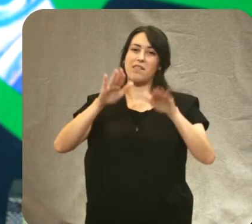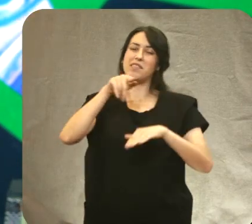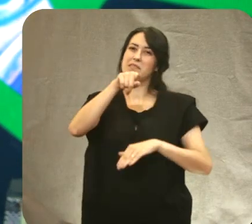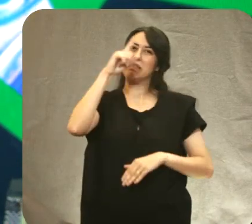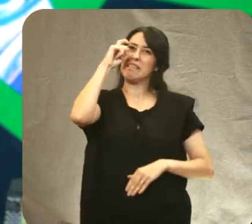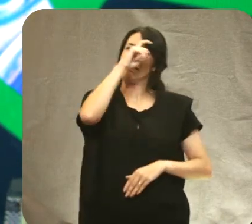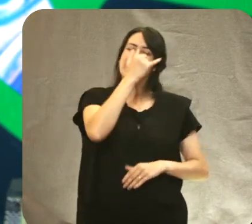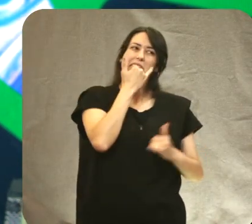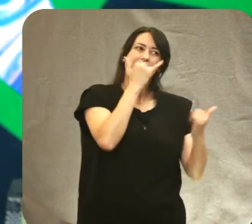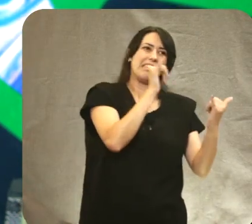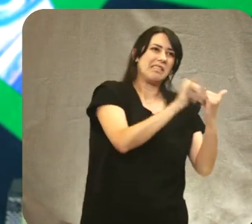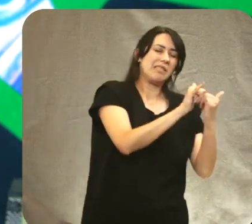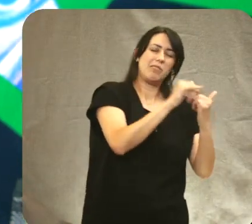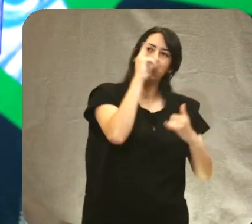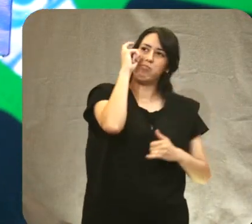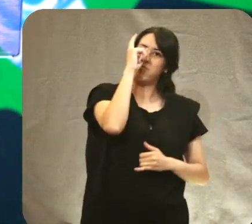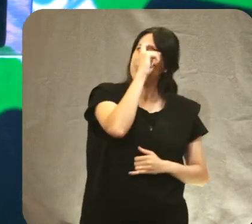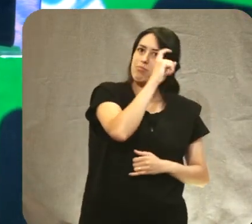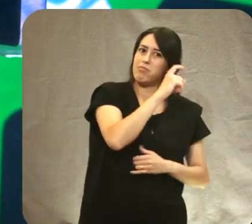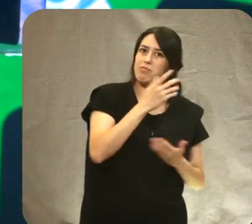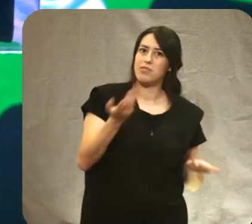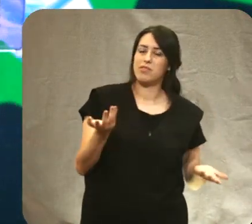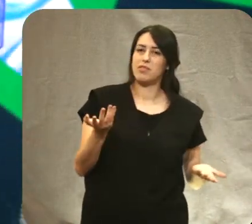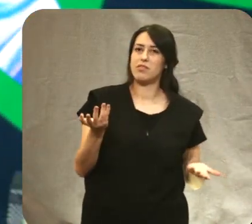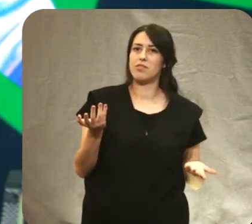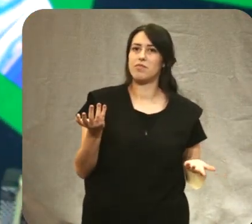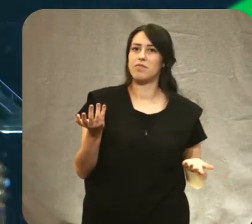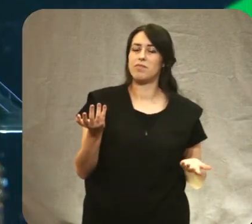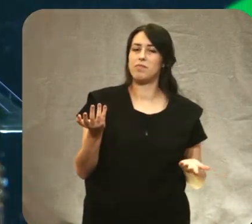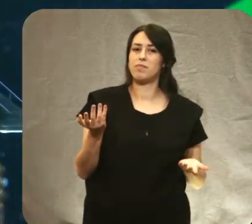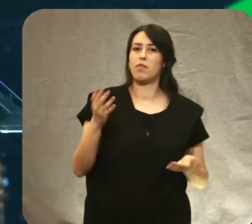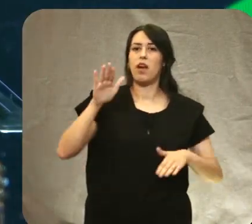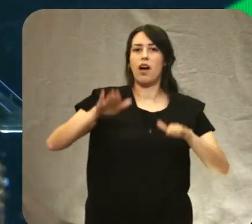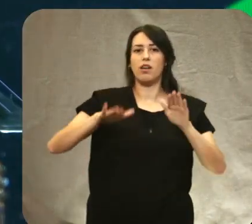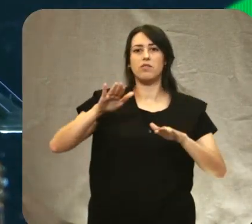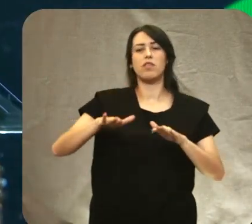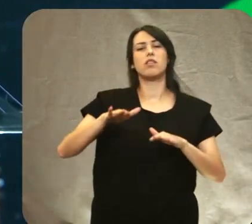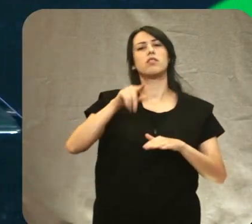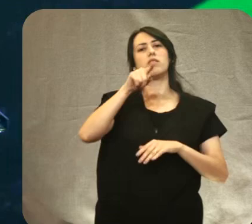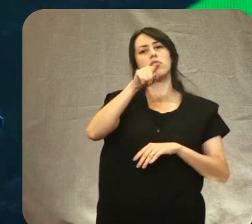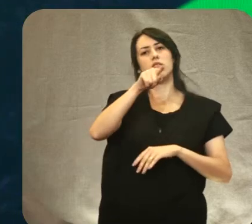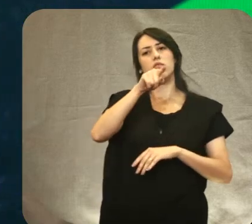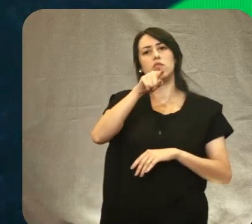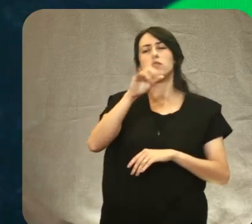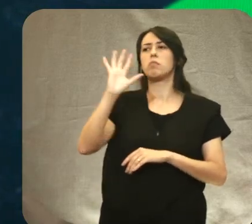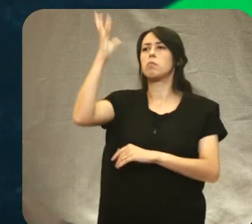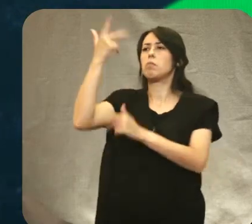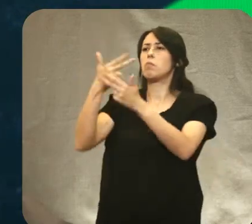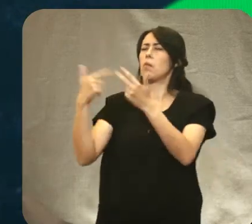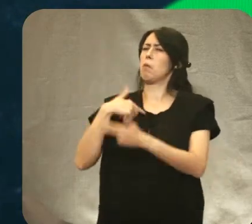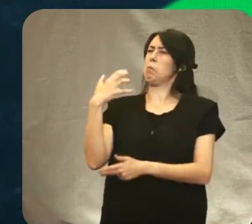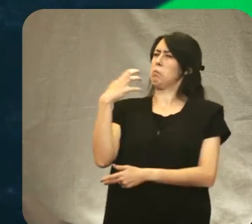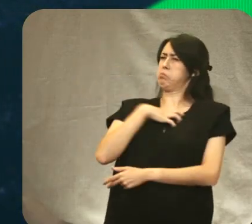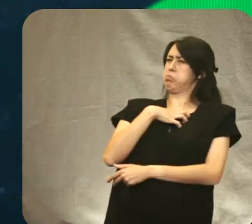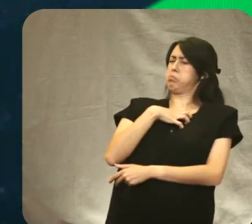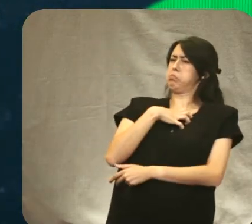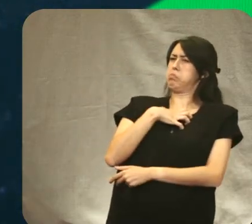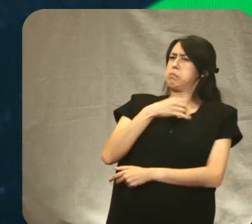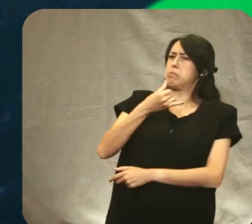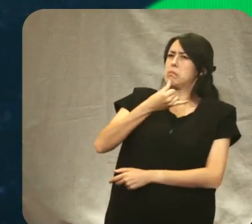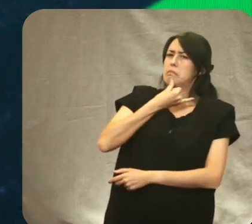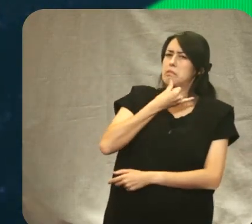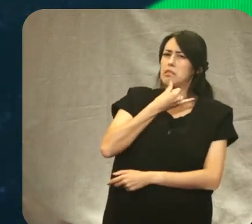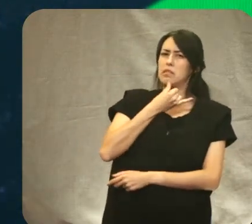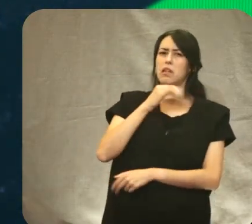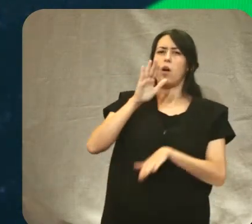perdoar. Constantemente você se ressente. Talvez você sempre tenha que ter a